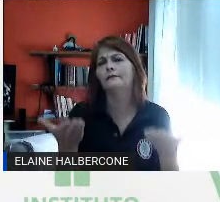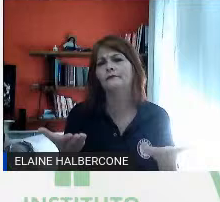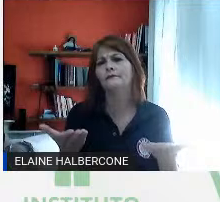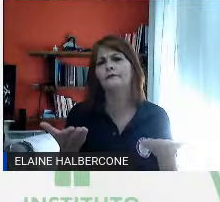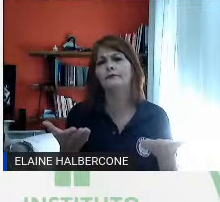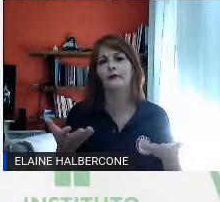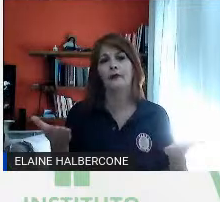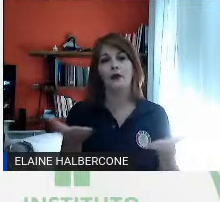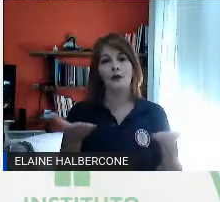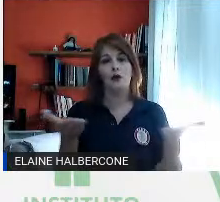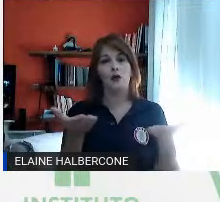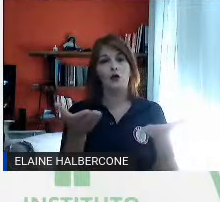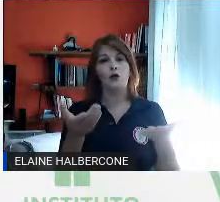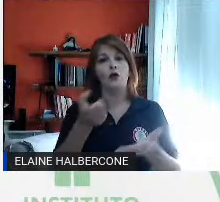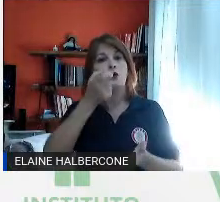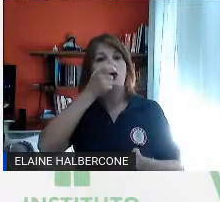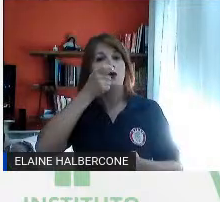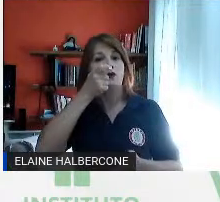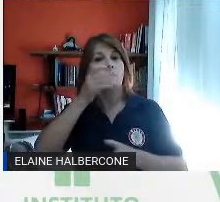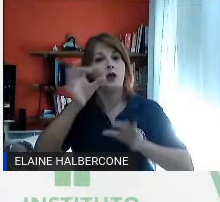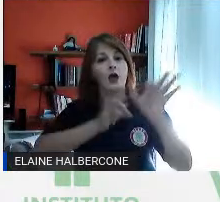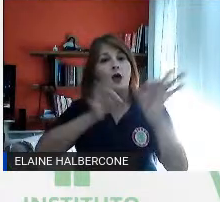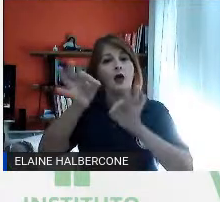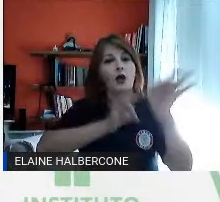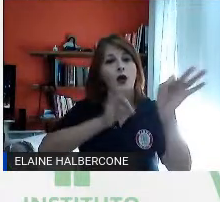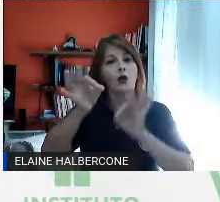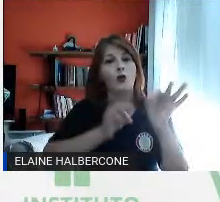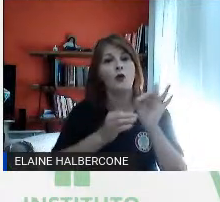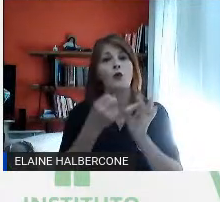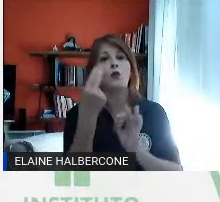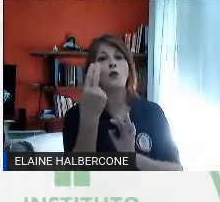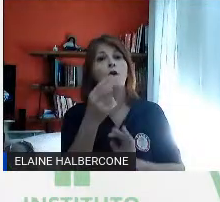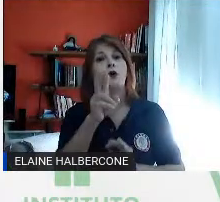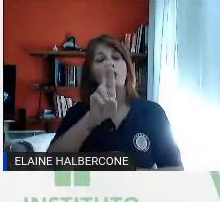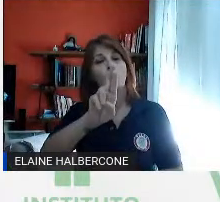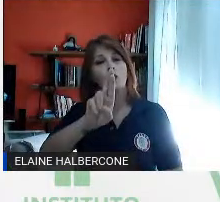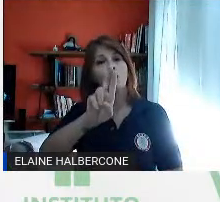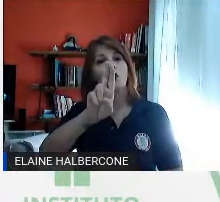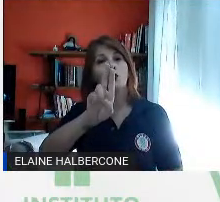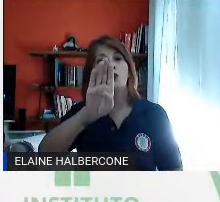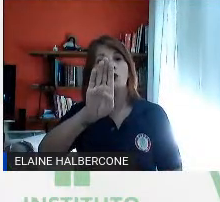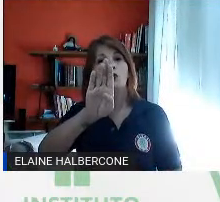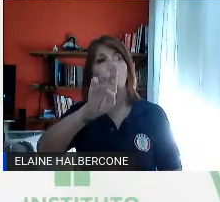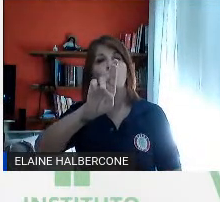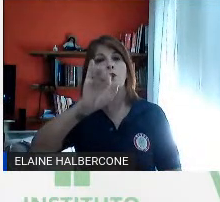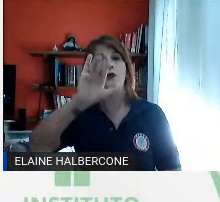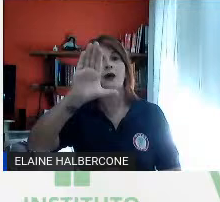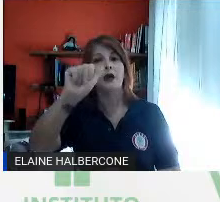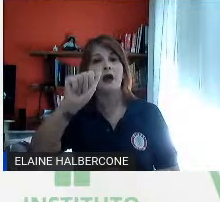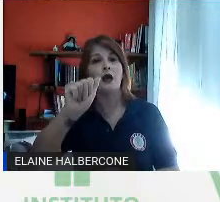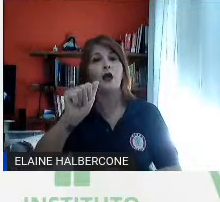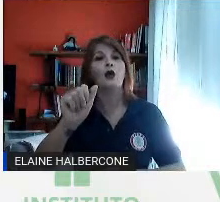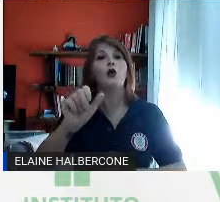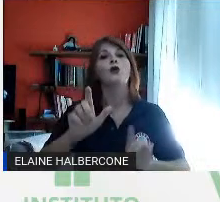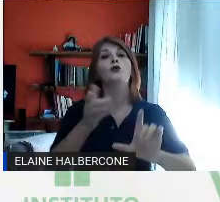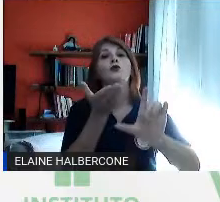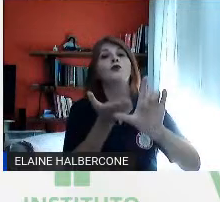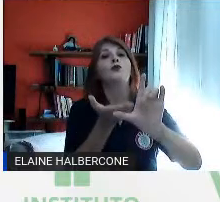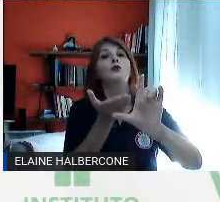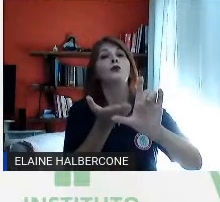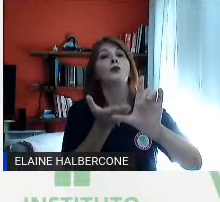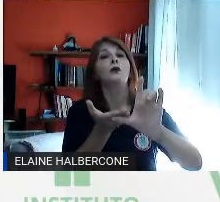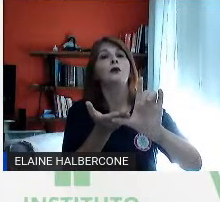Agora a gente vai ver como elaborar uma rúbrica no Classroom. Uma